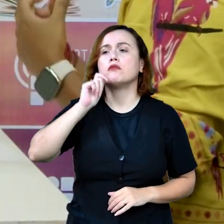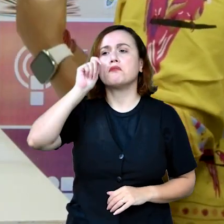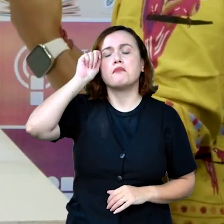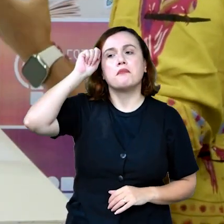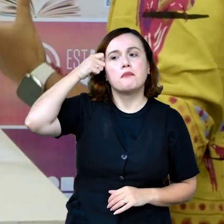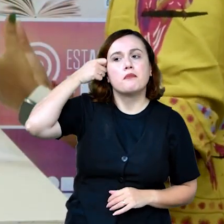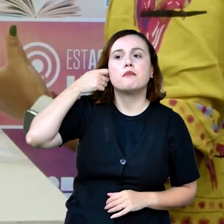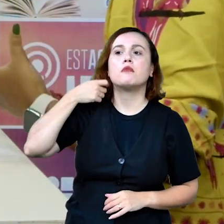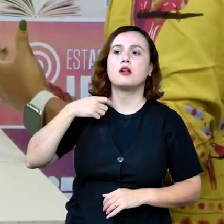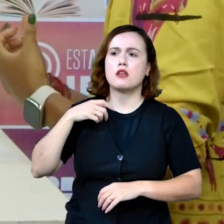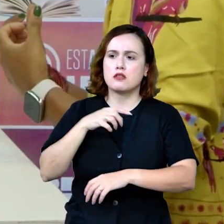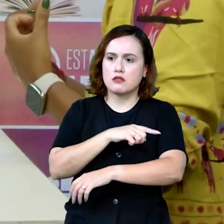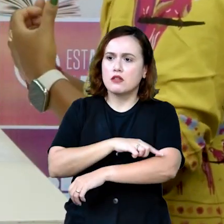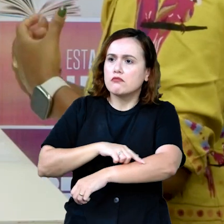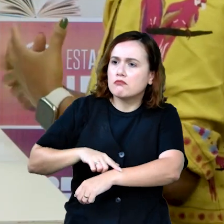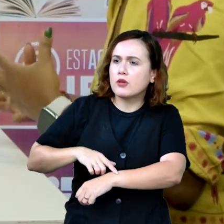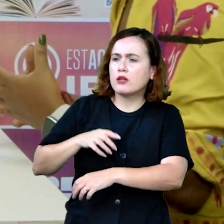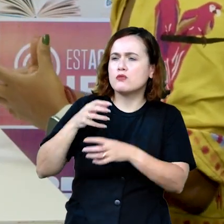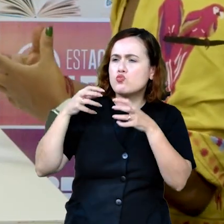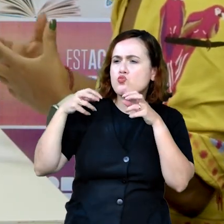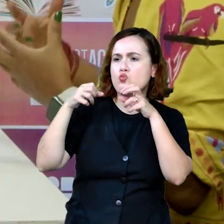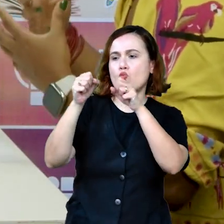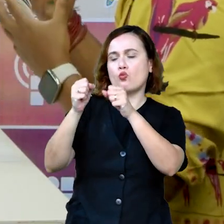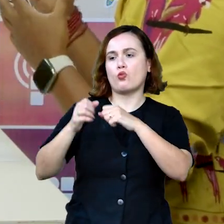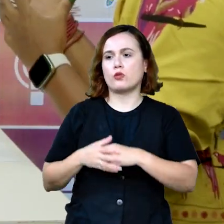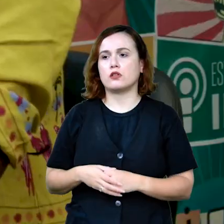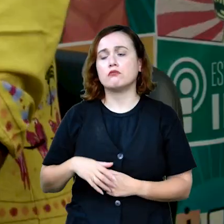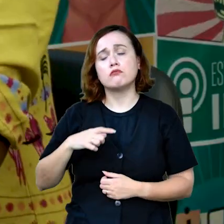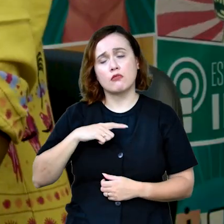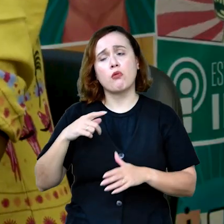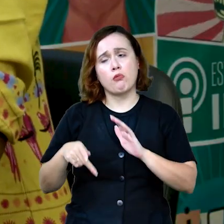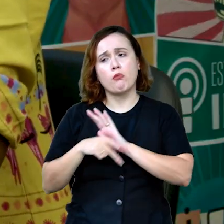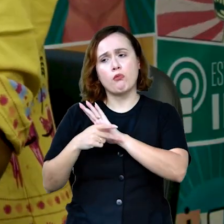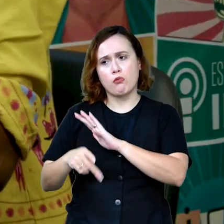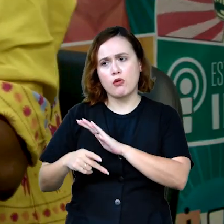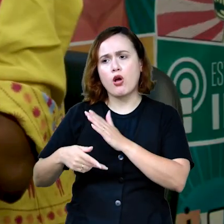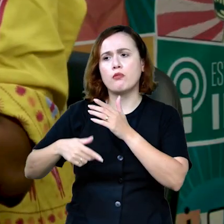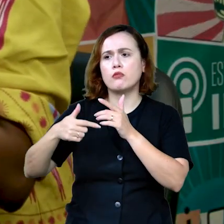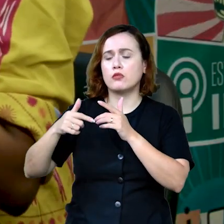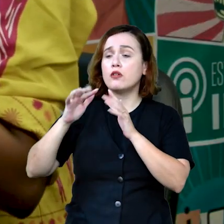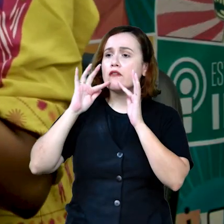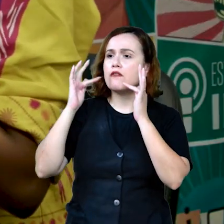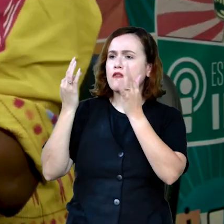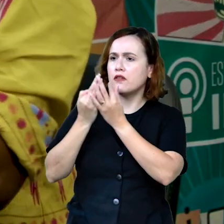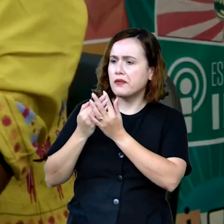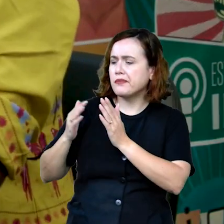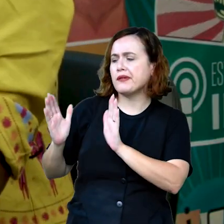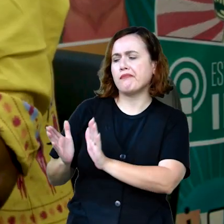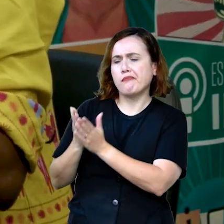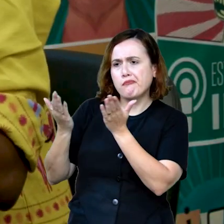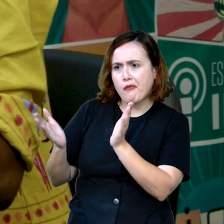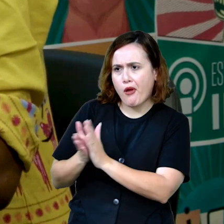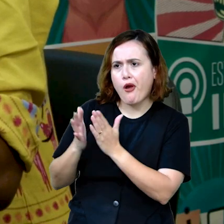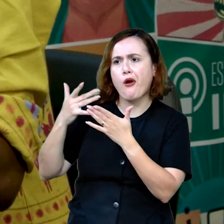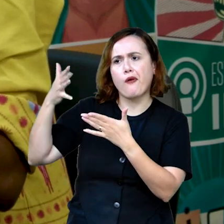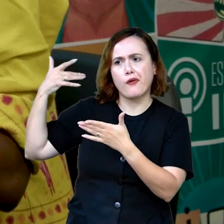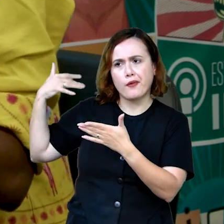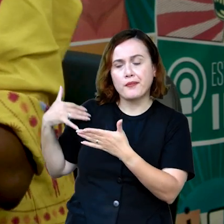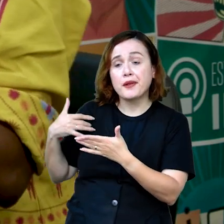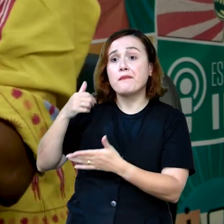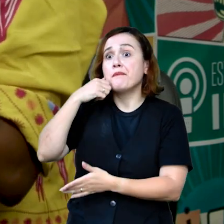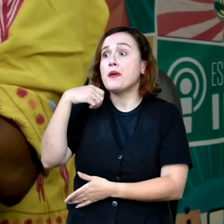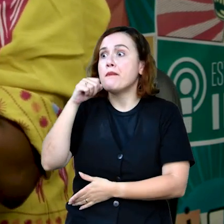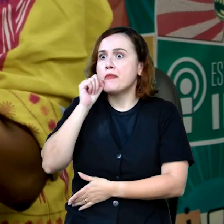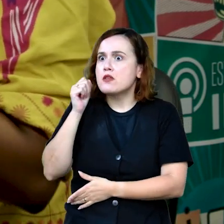seja, eu sou uma mulher negra de pele escura. Eu sou uma mulher que vem de uma família pobre e a minha mãe, né, rompe esse ciclo de pobreza. Então,